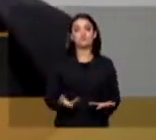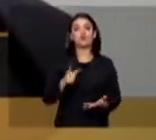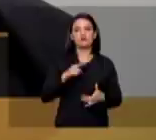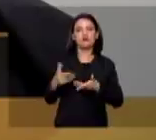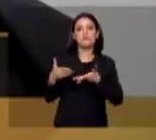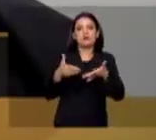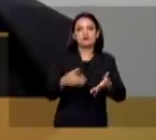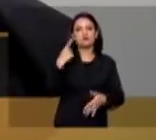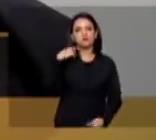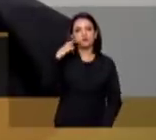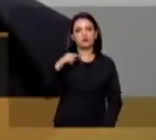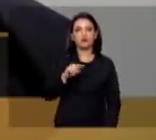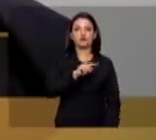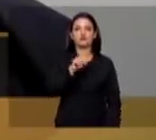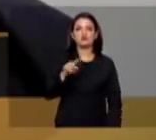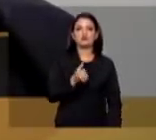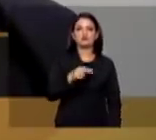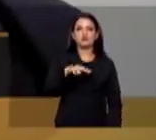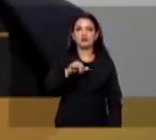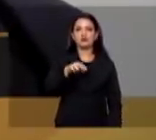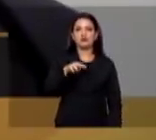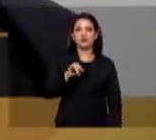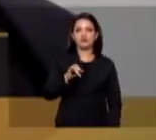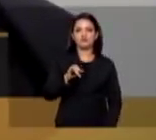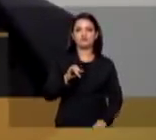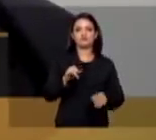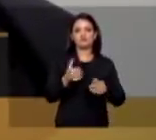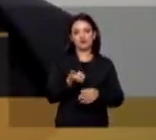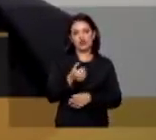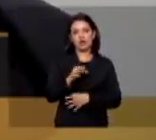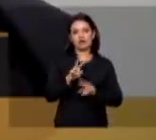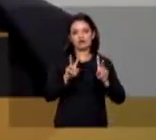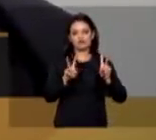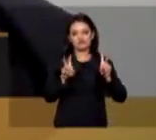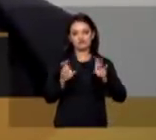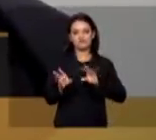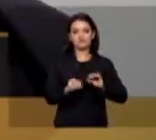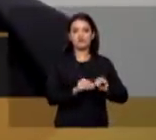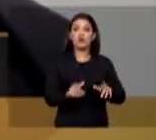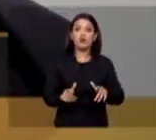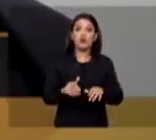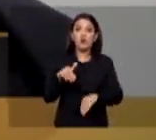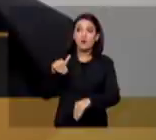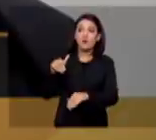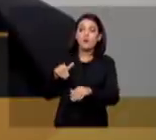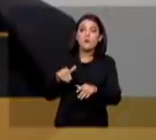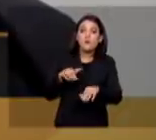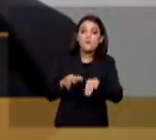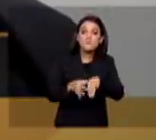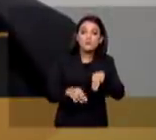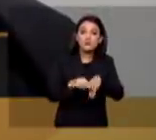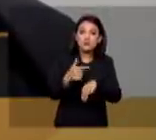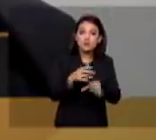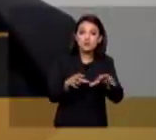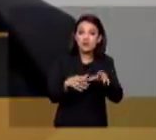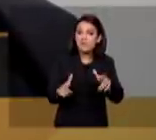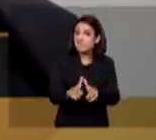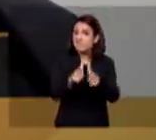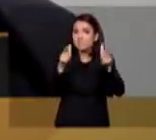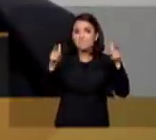doutor Cristiano Zanin. Essa é a ata. Ou seja, a maioria dos ministros da segunda turma rejeitou a questão de